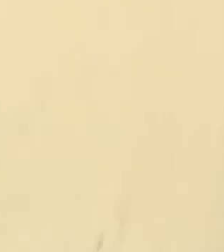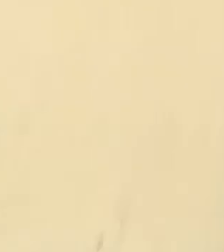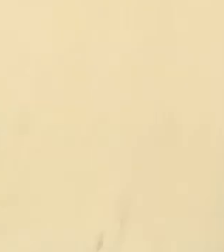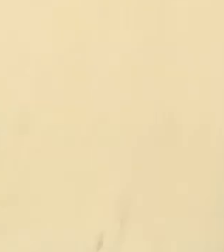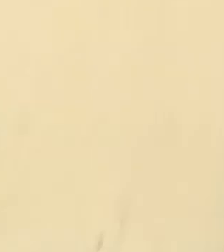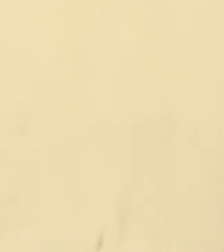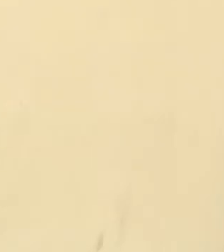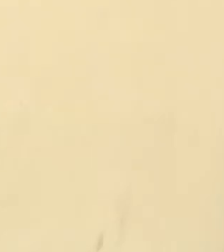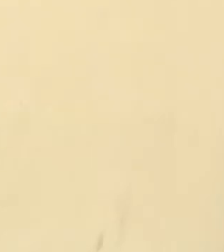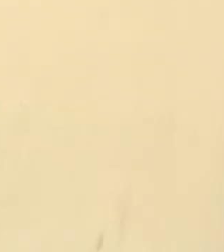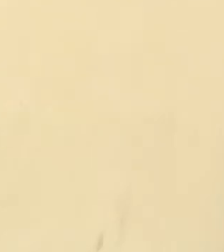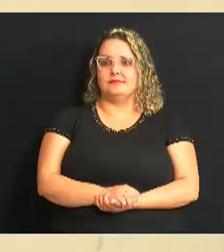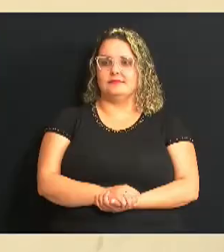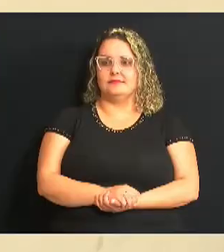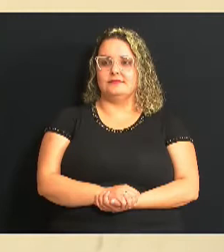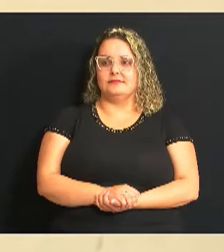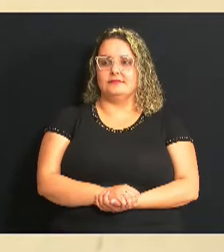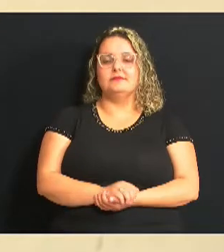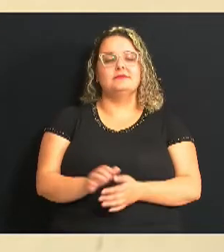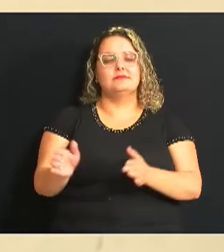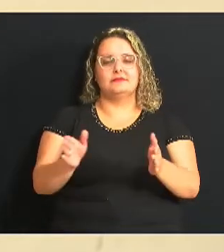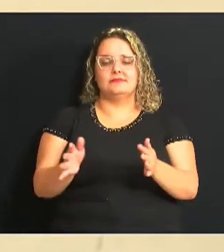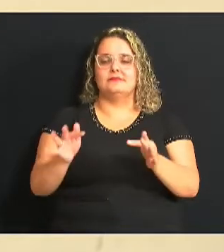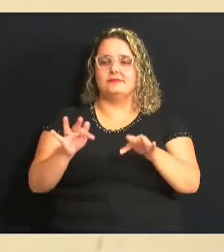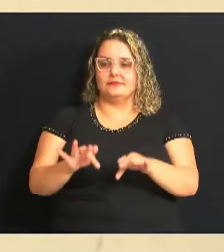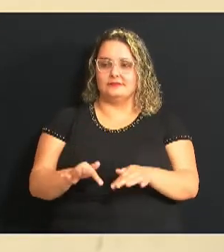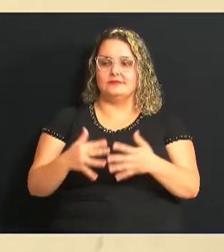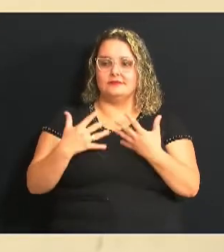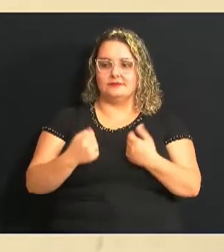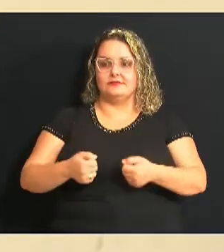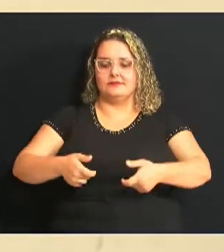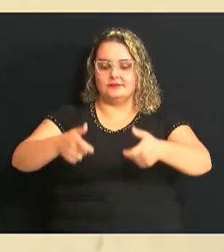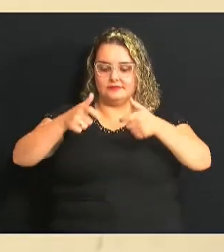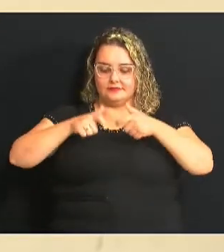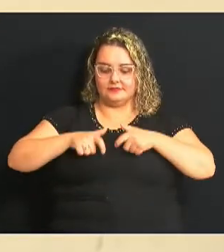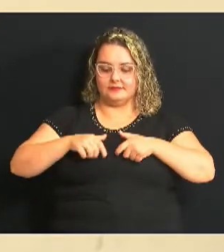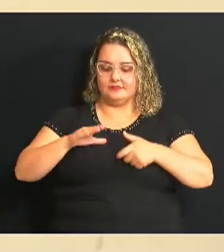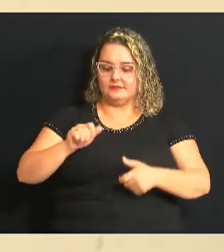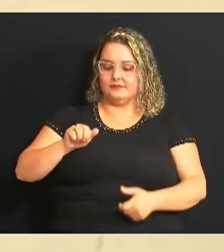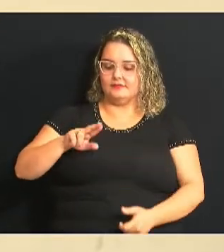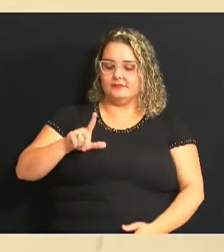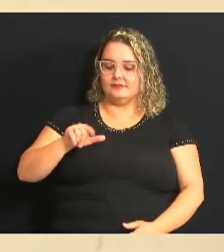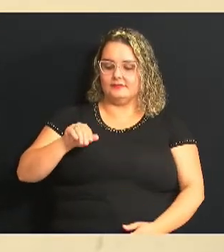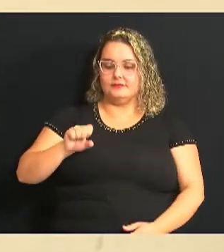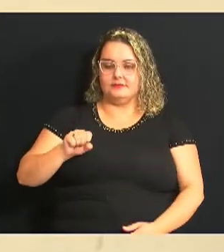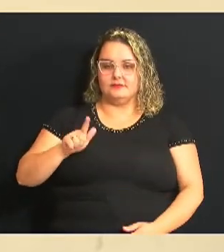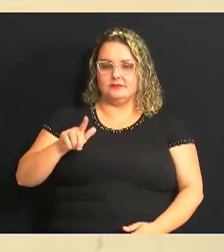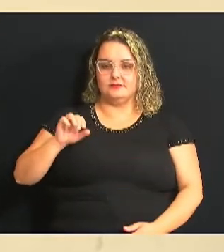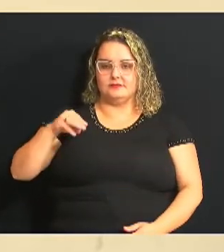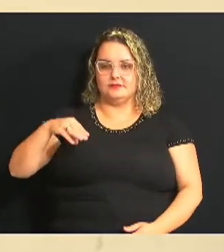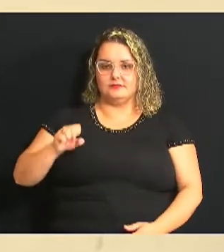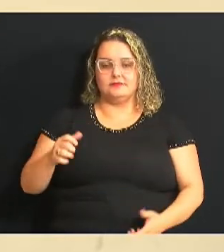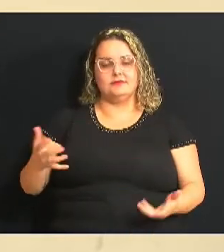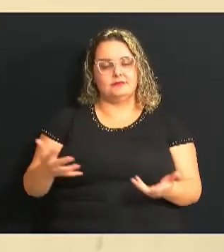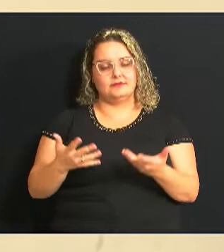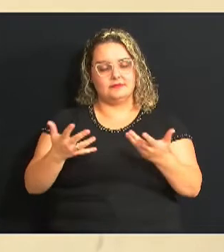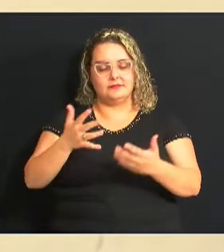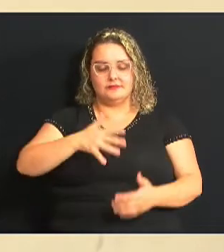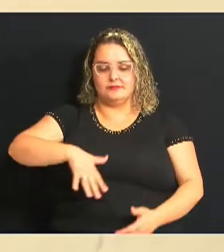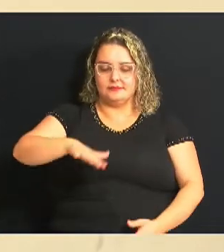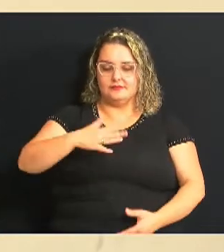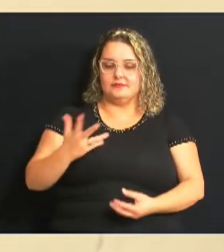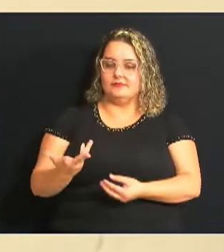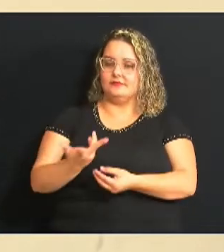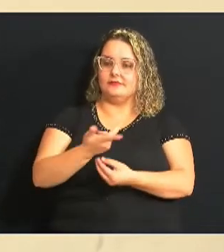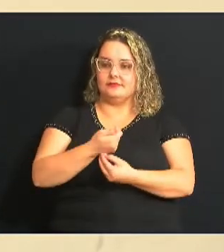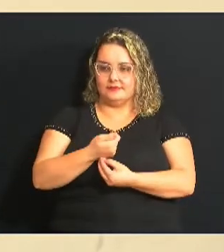Neste instante, por fim, recebe a medalha Carlos Gomes por sua contribuição ao campo